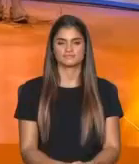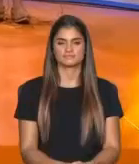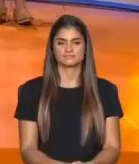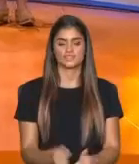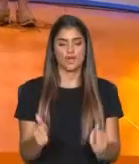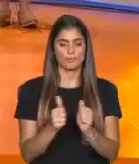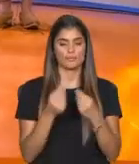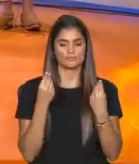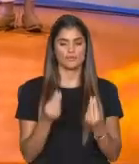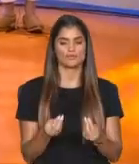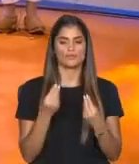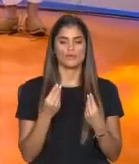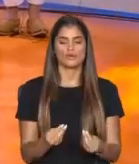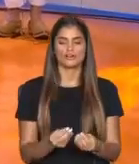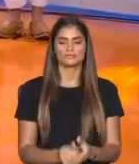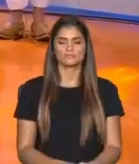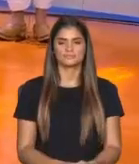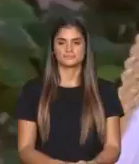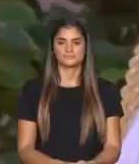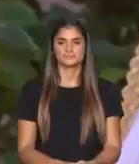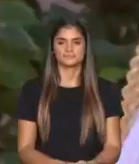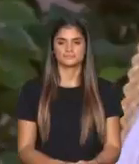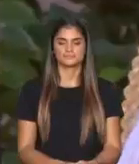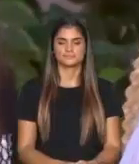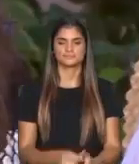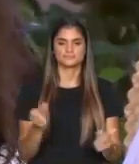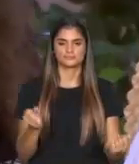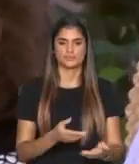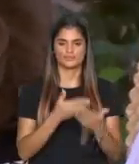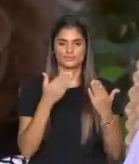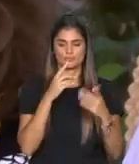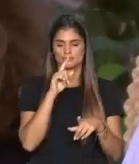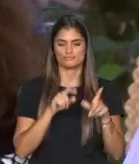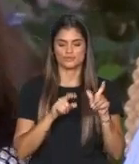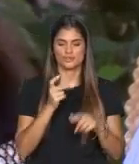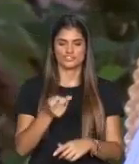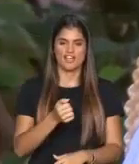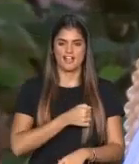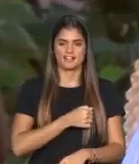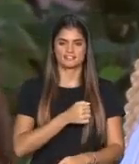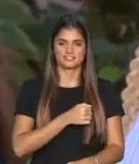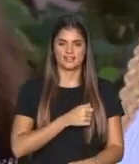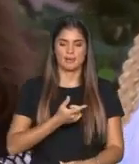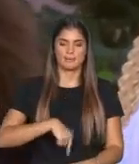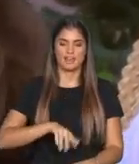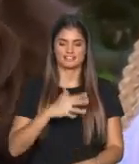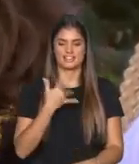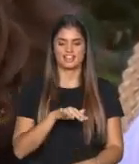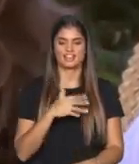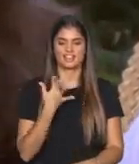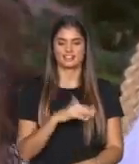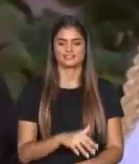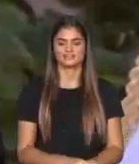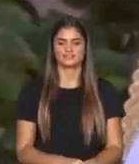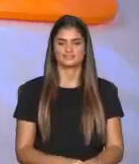e tão boa companhia. Um bom dia lá para casa e para a Praça da